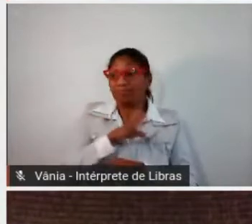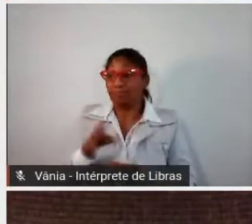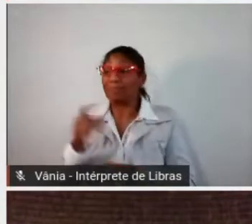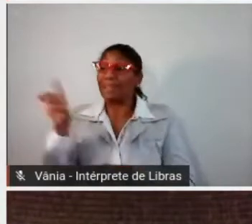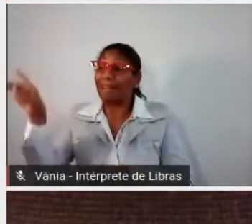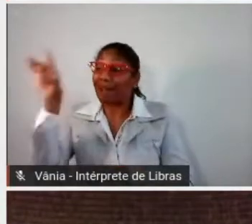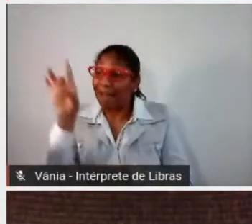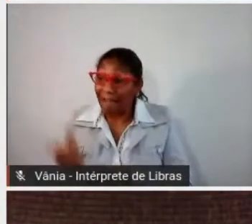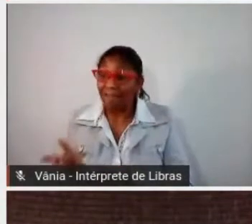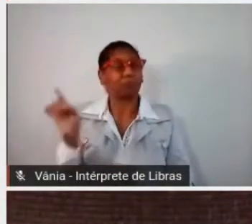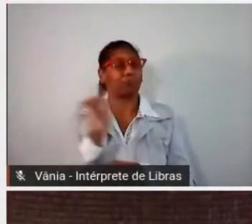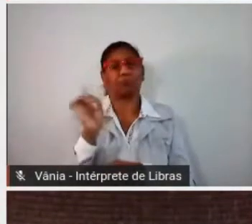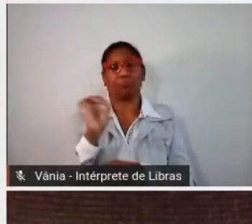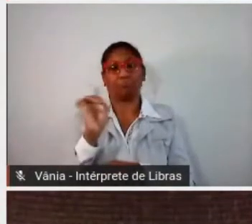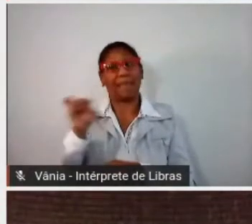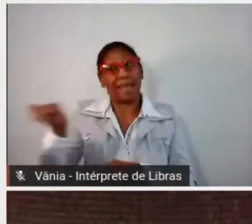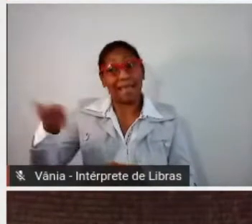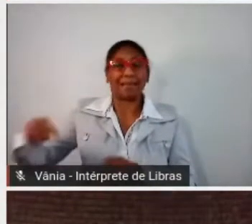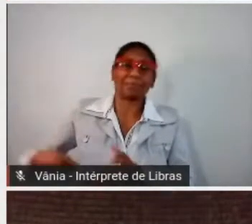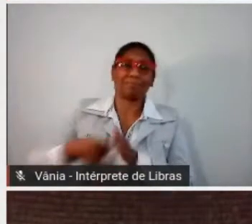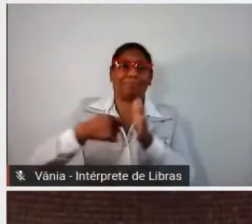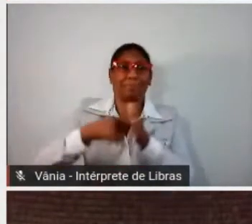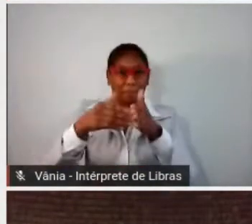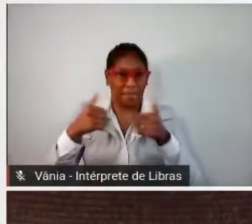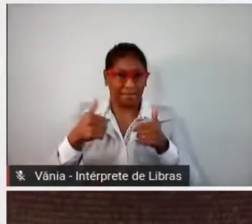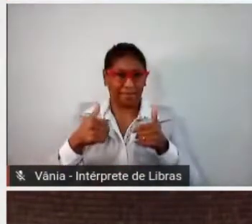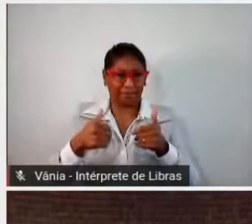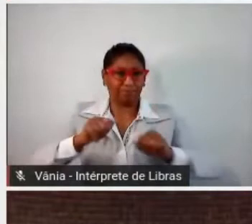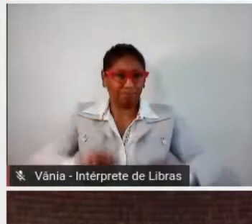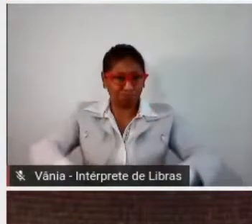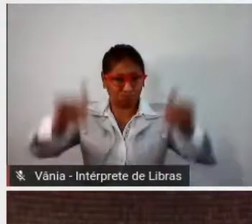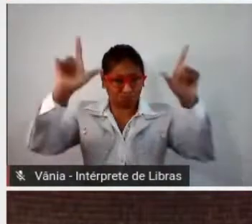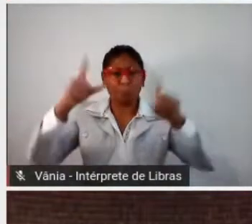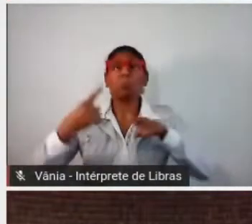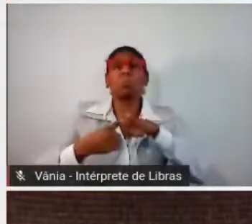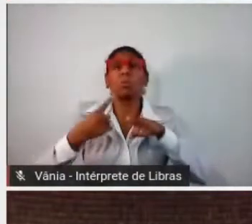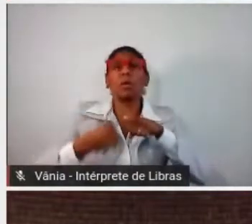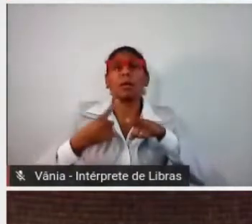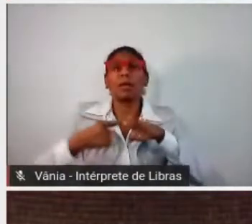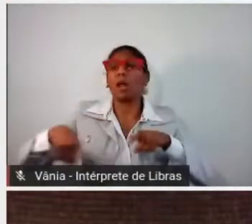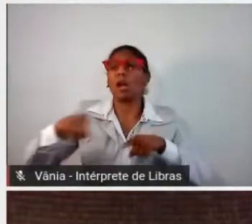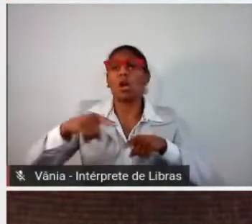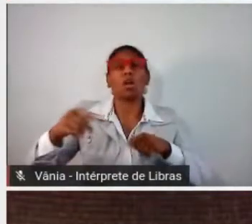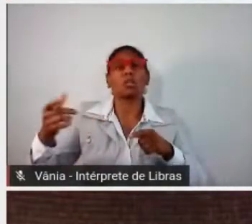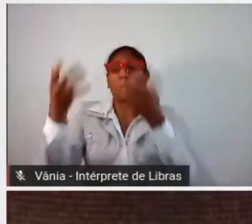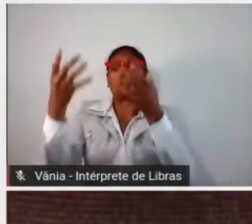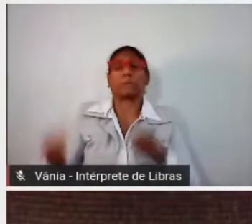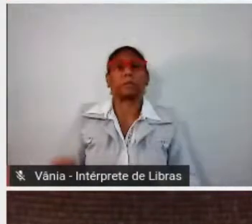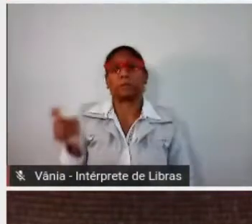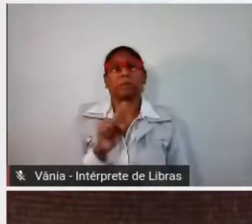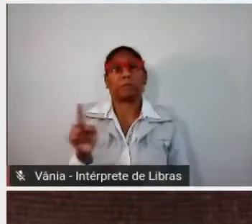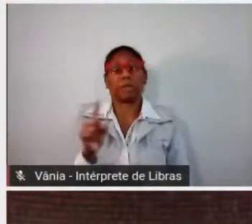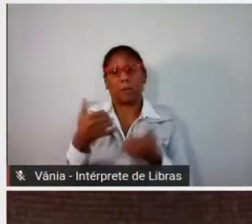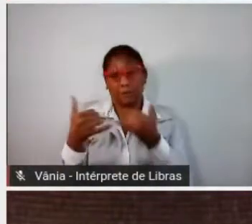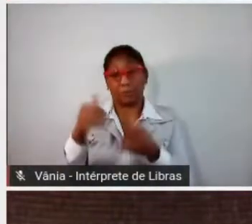regras específicas. E só para passar rapidamente, por que as outras regiões não foram atendidas aqui? Santo